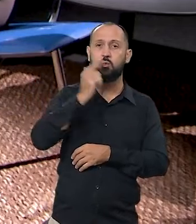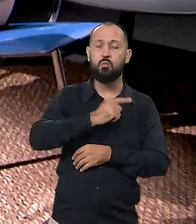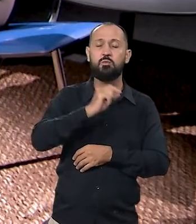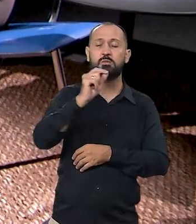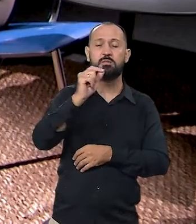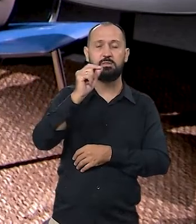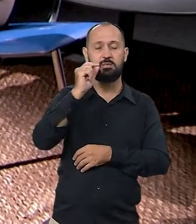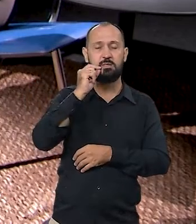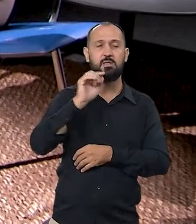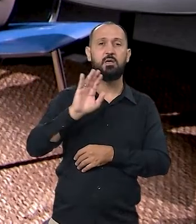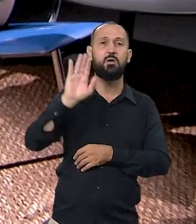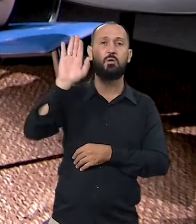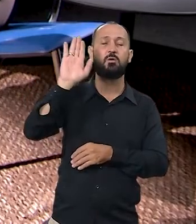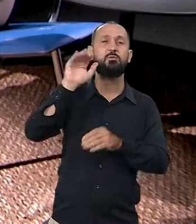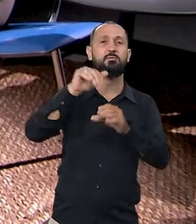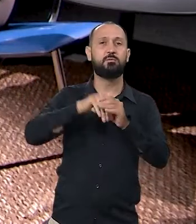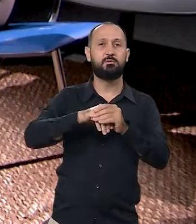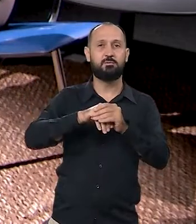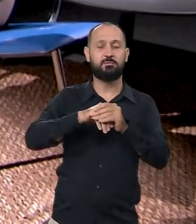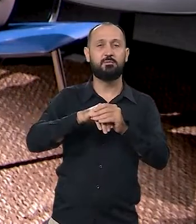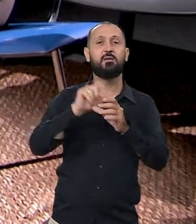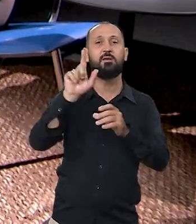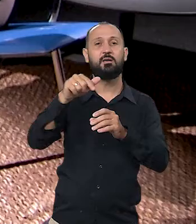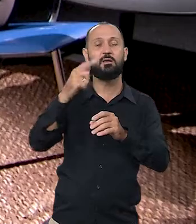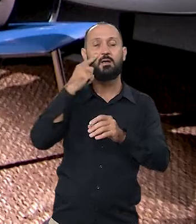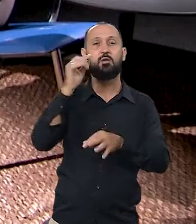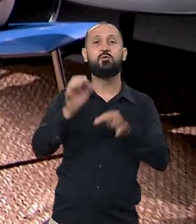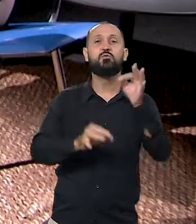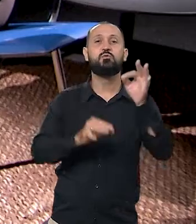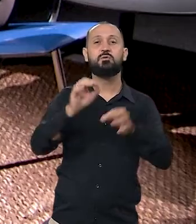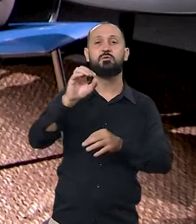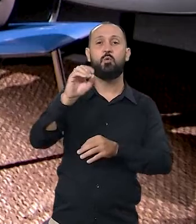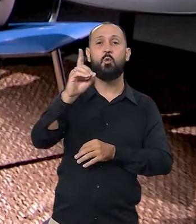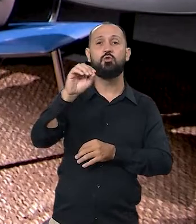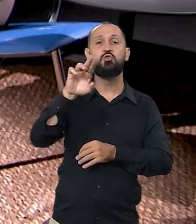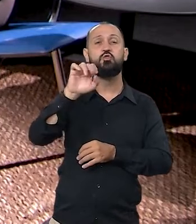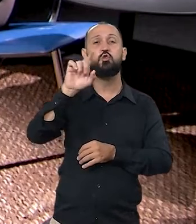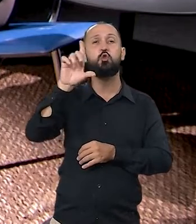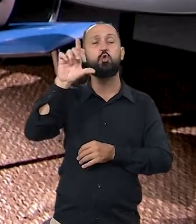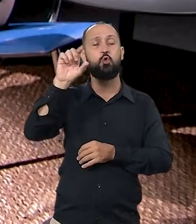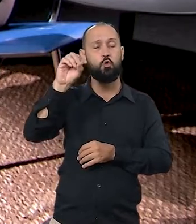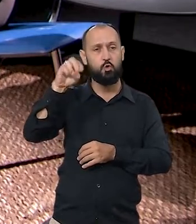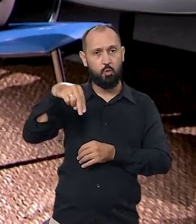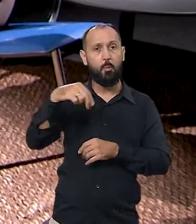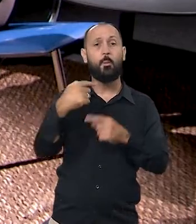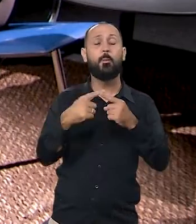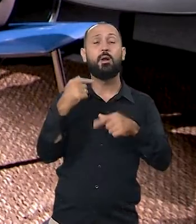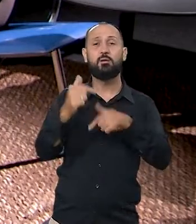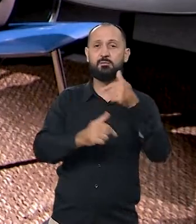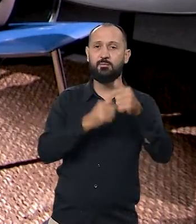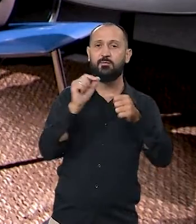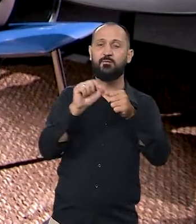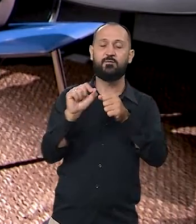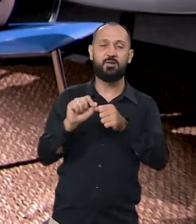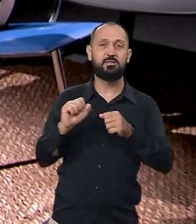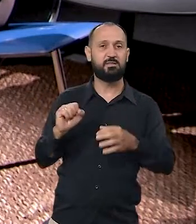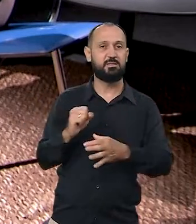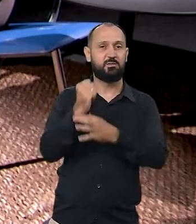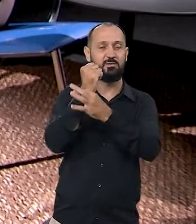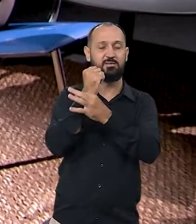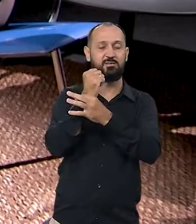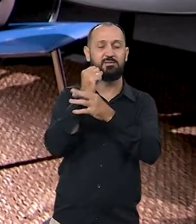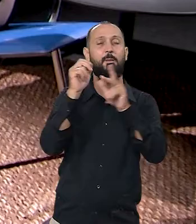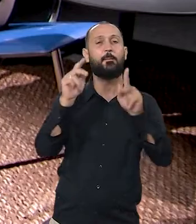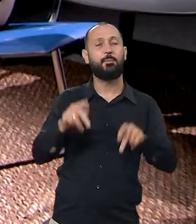conseguiu ganhar as eleições de um ícone da segurança pública, que era o juiz Odilon. Sim. Exatamente pelo trabalho desenvolvido na